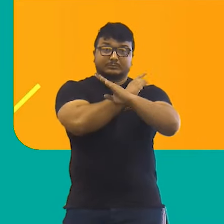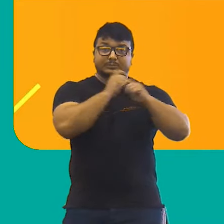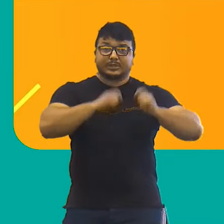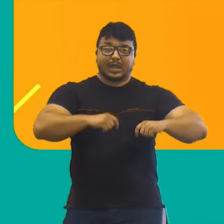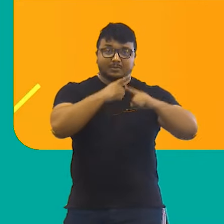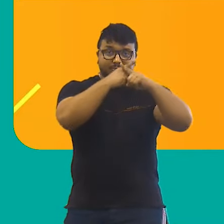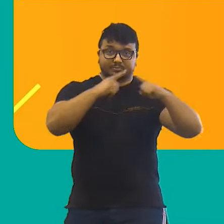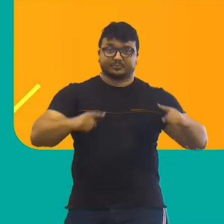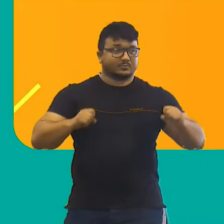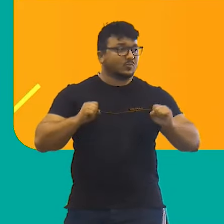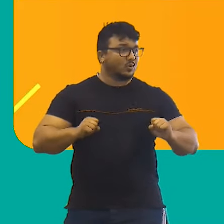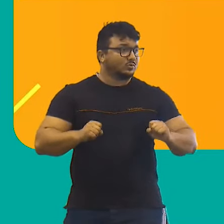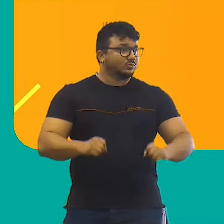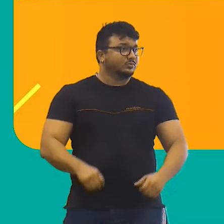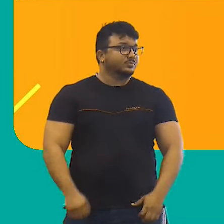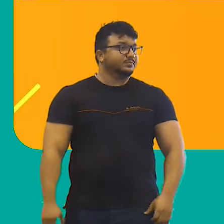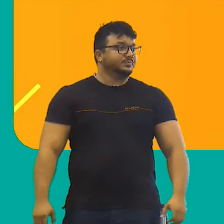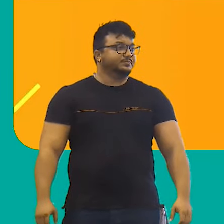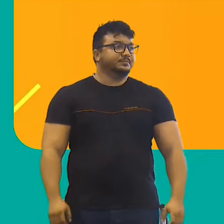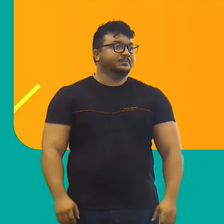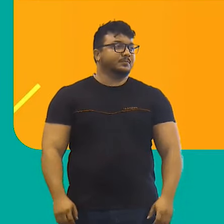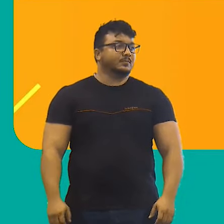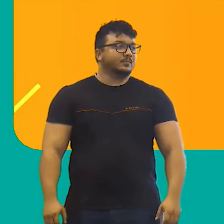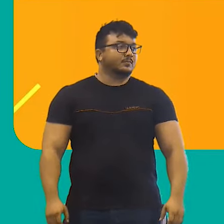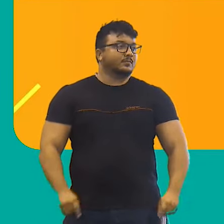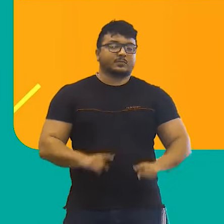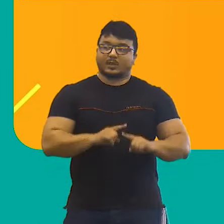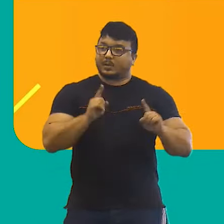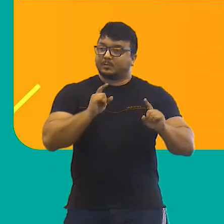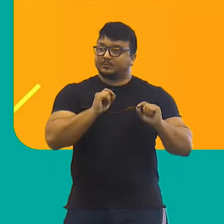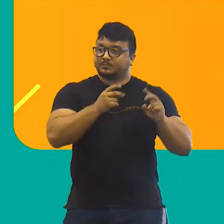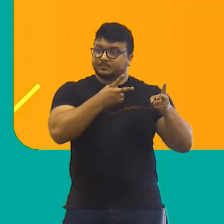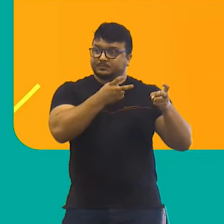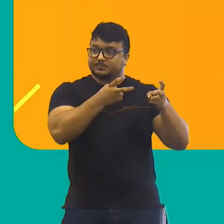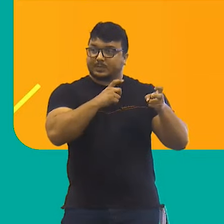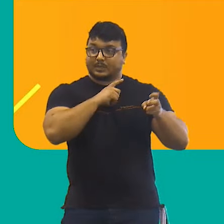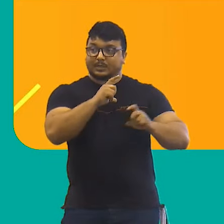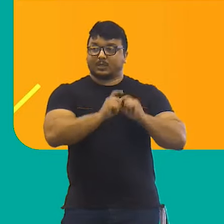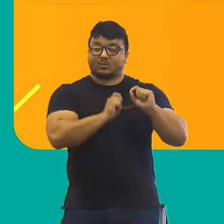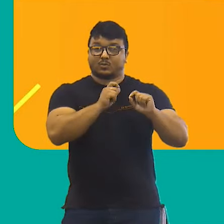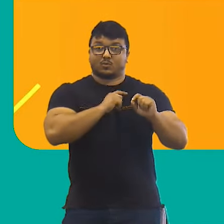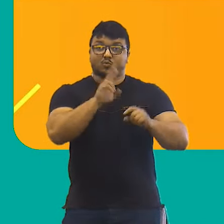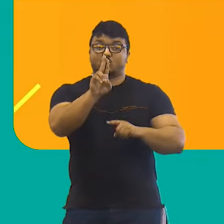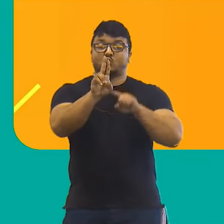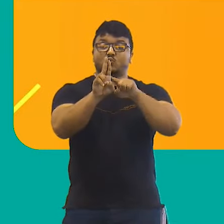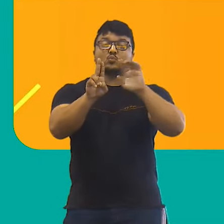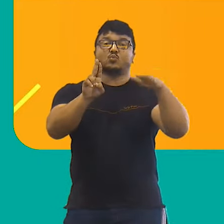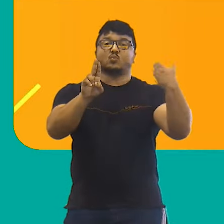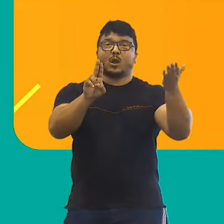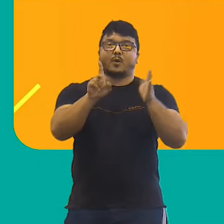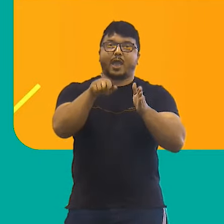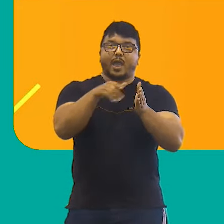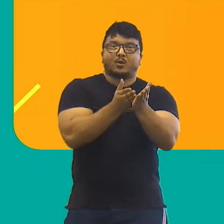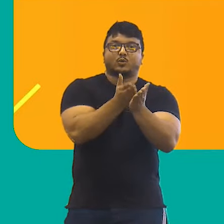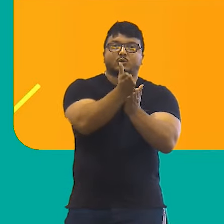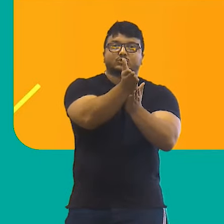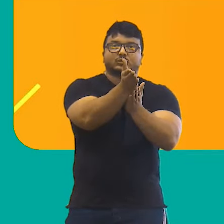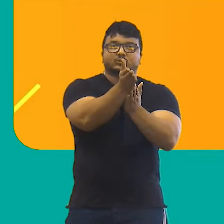mesmo. Tá. Mas note, o nosso U é